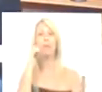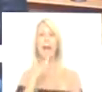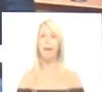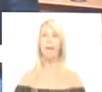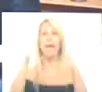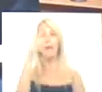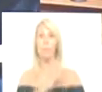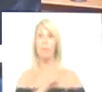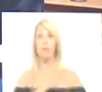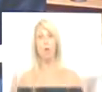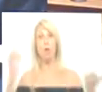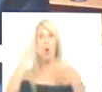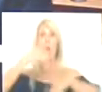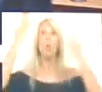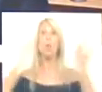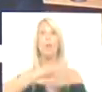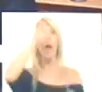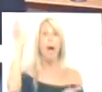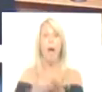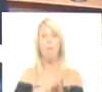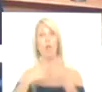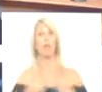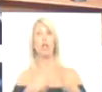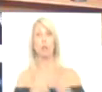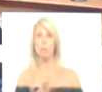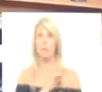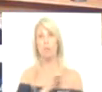no dia em que aprovaram o caderno de encargos dessa privatização.